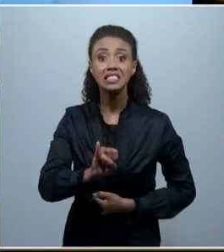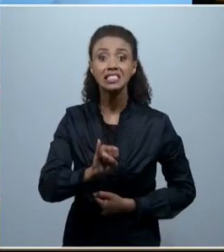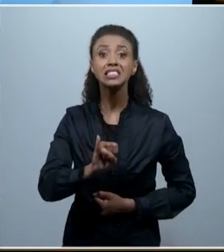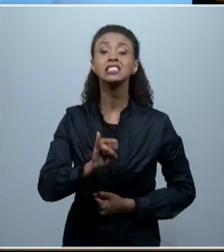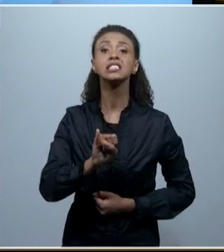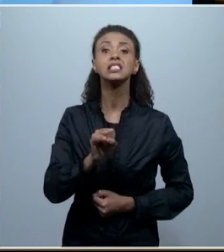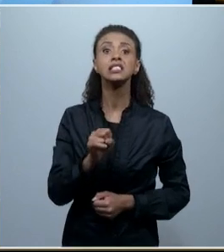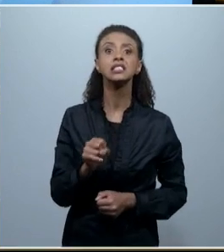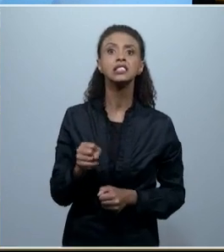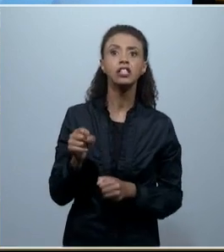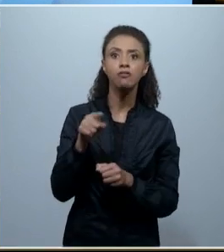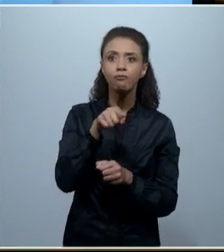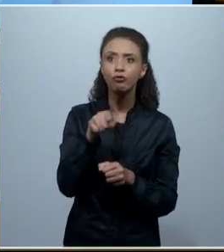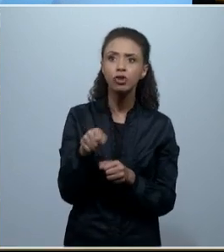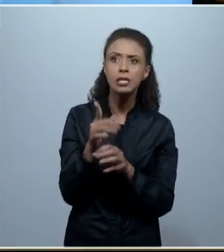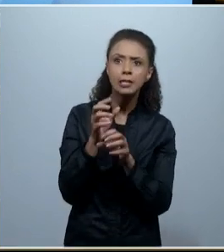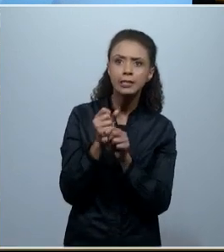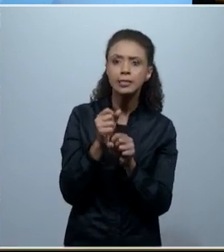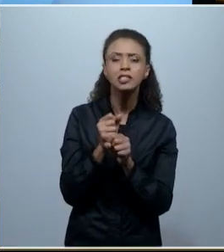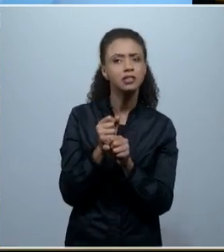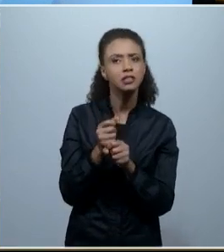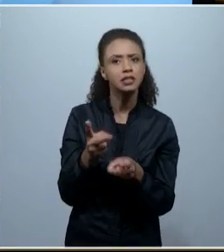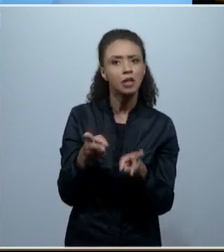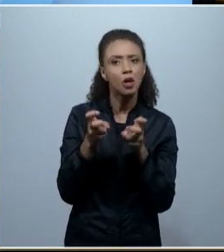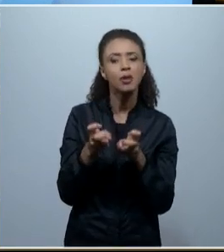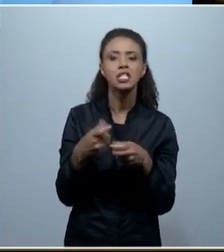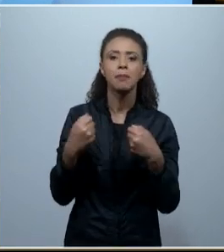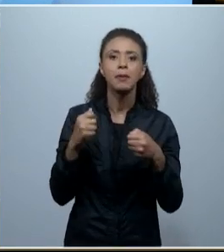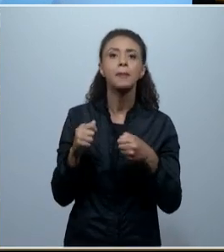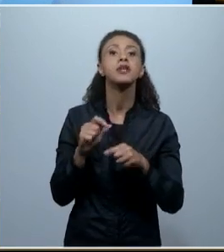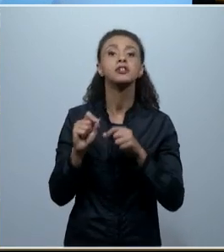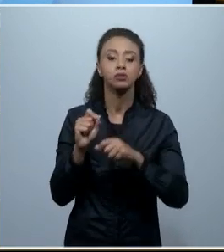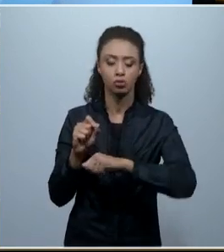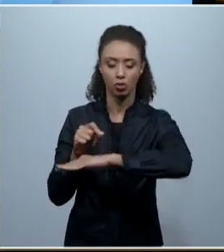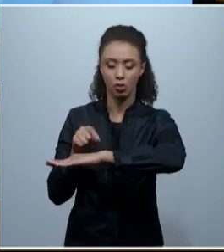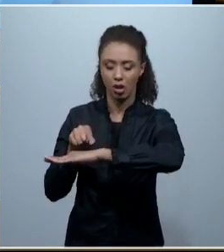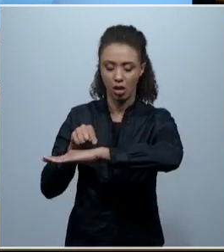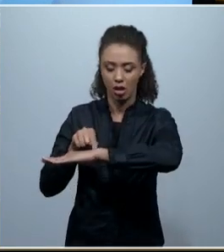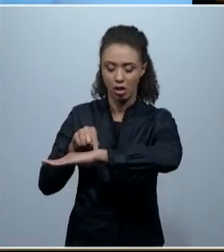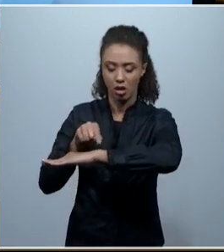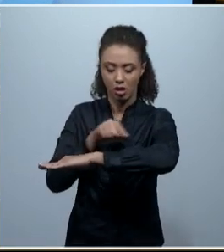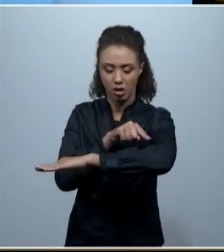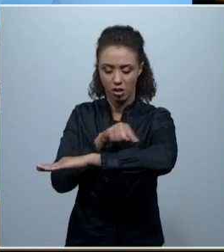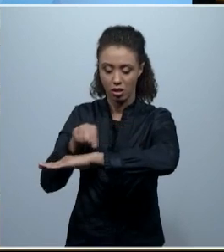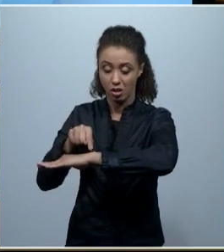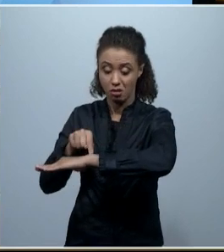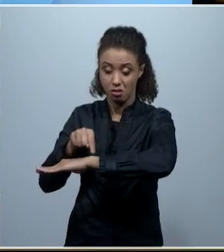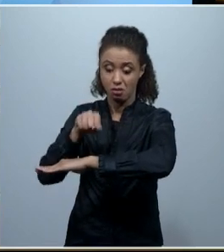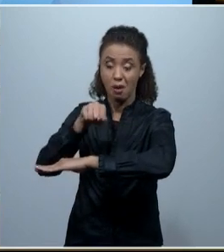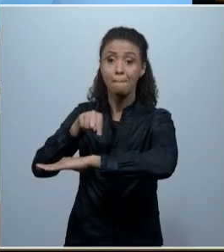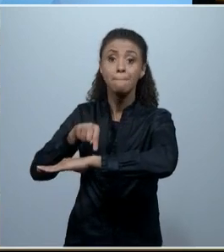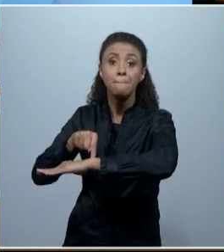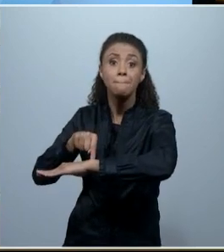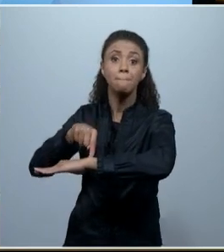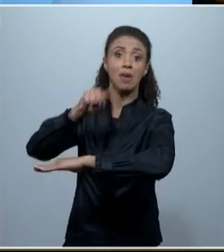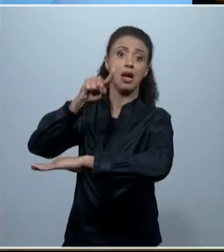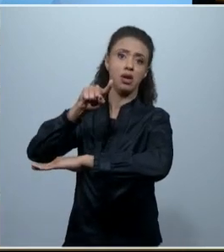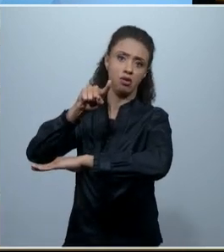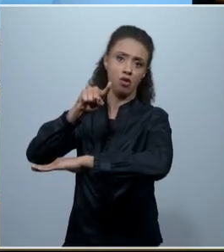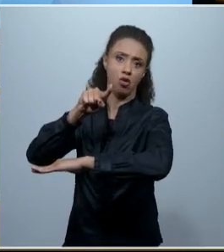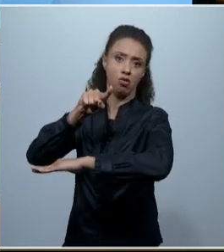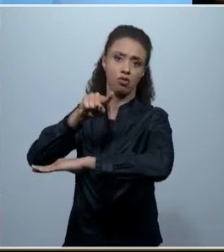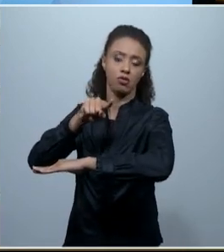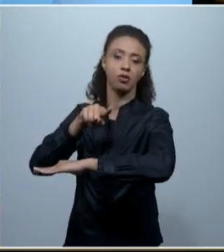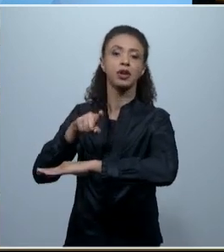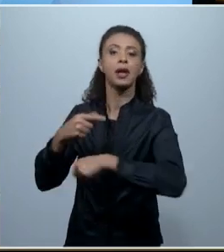triângulo essa soma tem que ser maior do que o terceiro lado que quaisquer pares de lados então precisa conhecer a desigualdade triangular os critérios de congruência